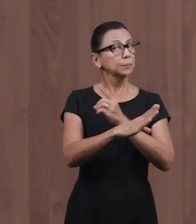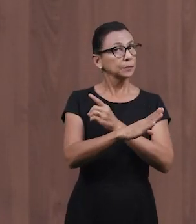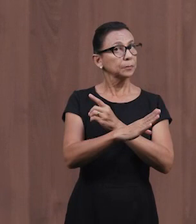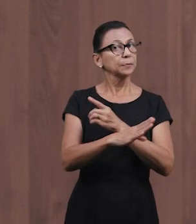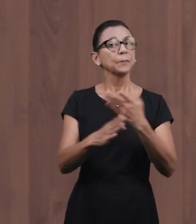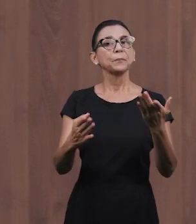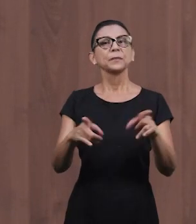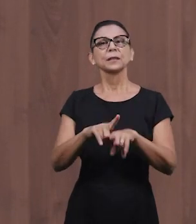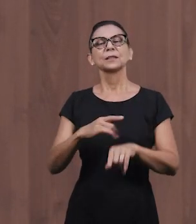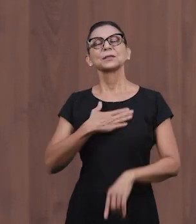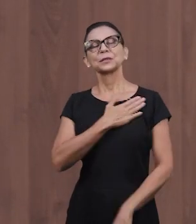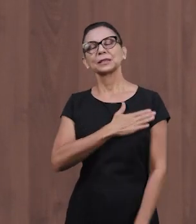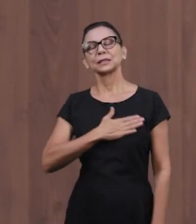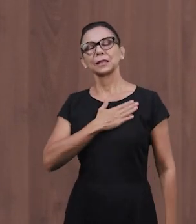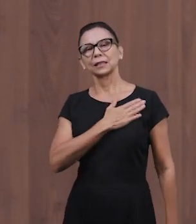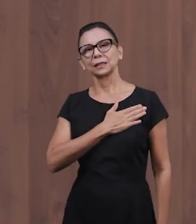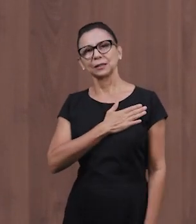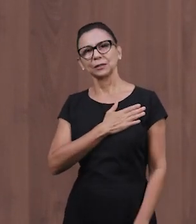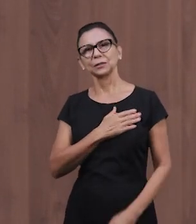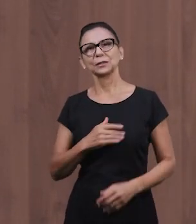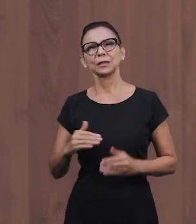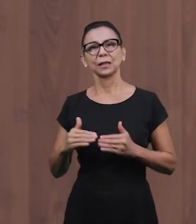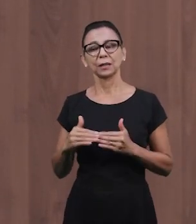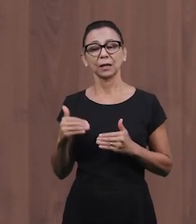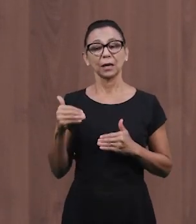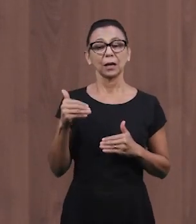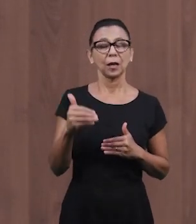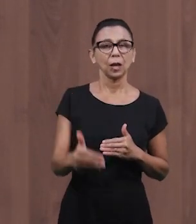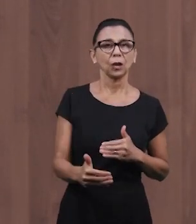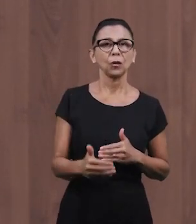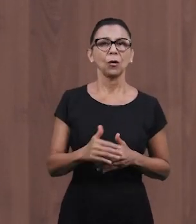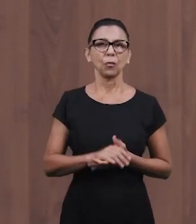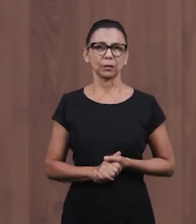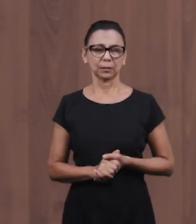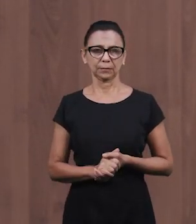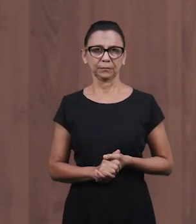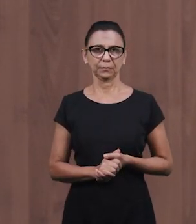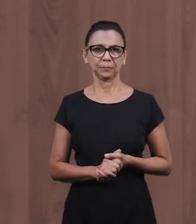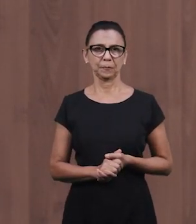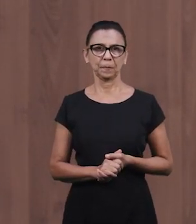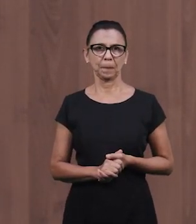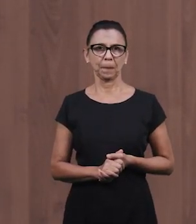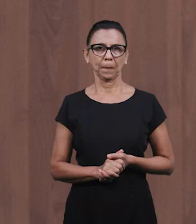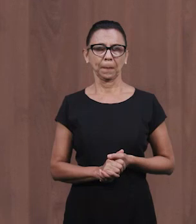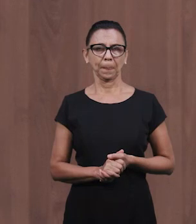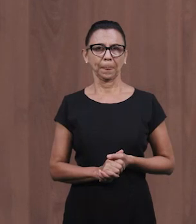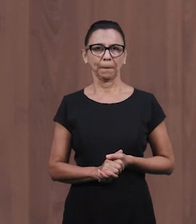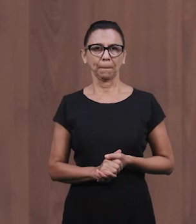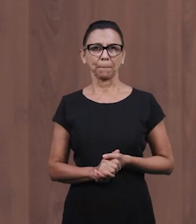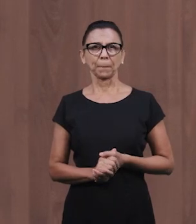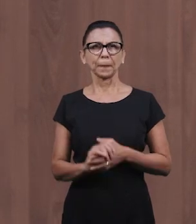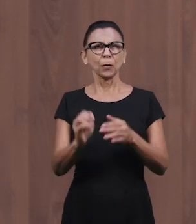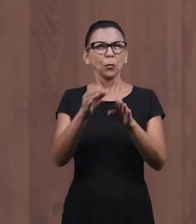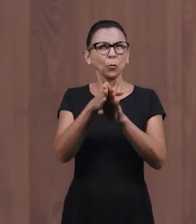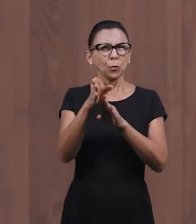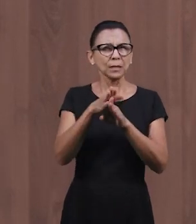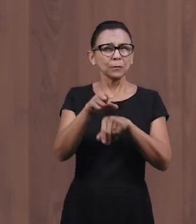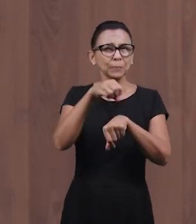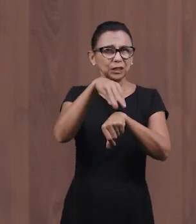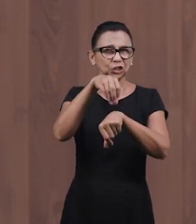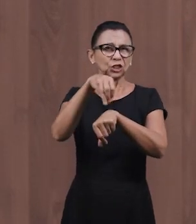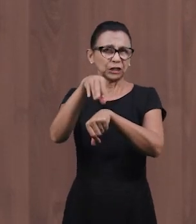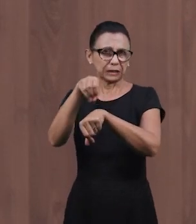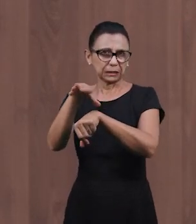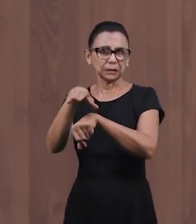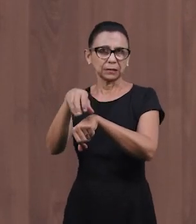Dominical e gostaríamos de, a partir de agora, passar para os irmãos uma nova instrução sobre como enviar os vídeos, que